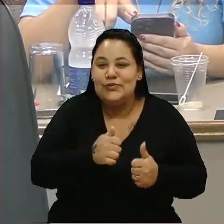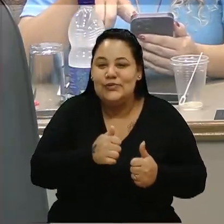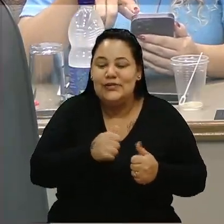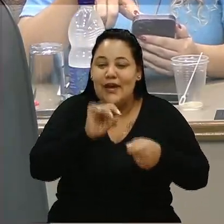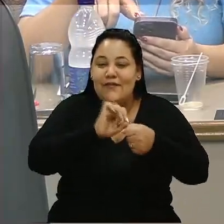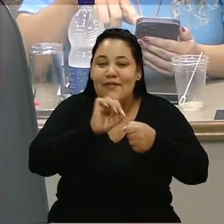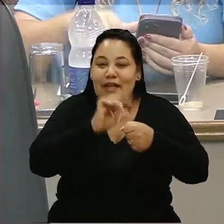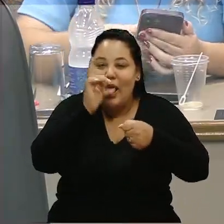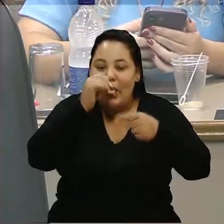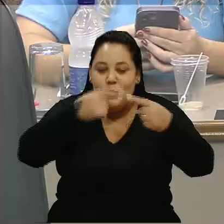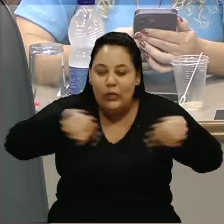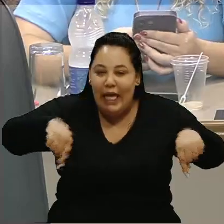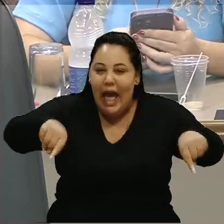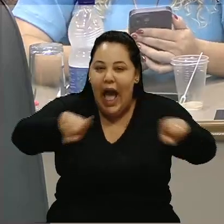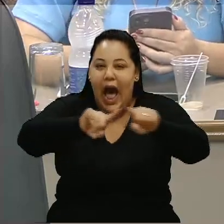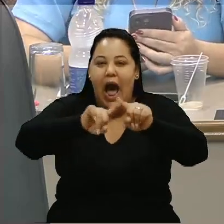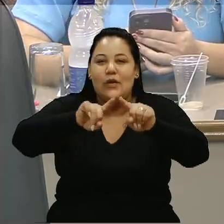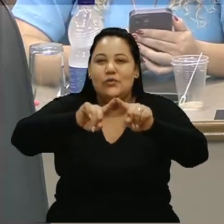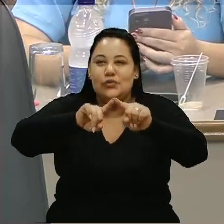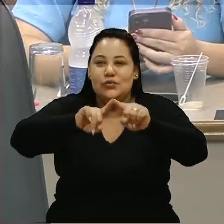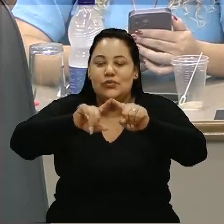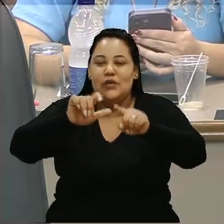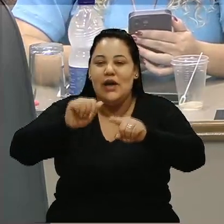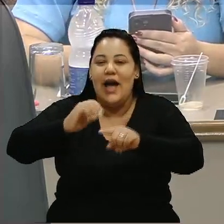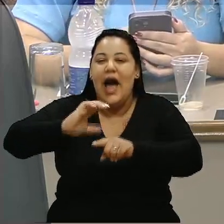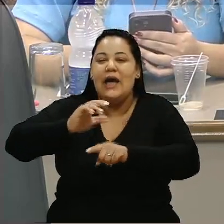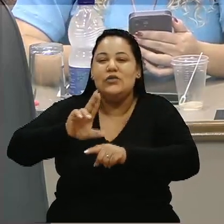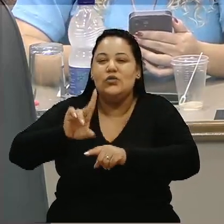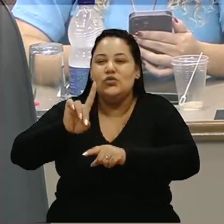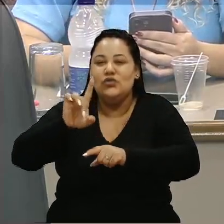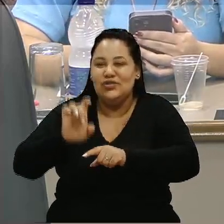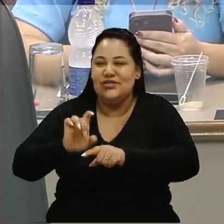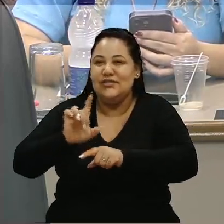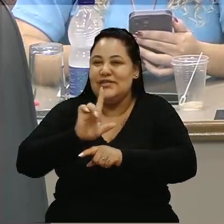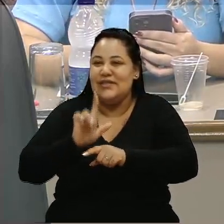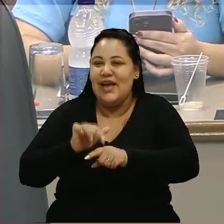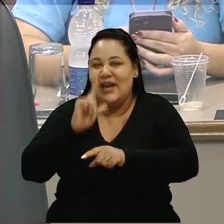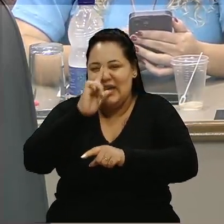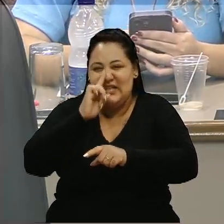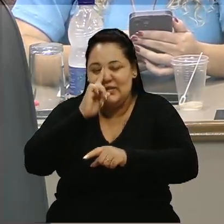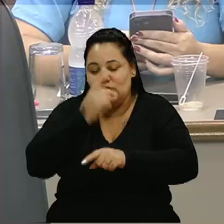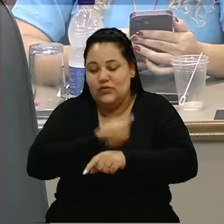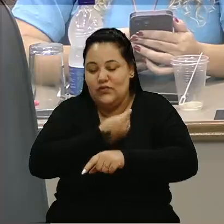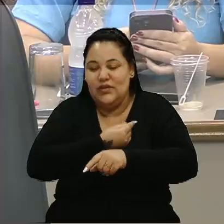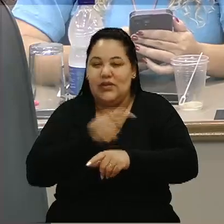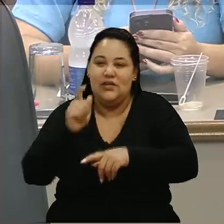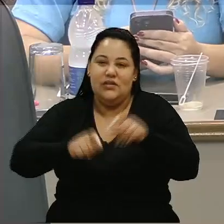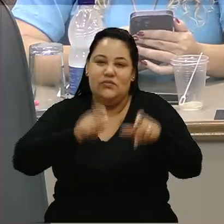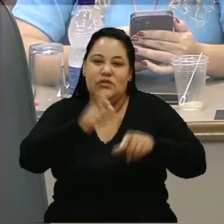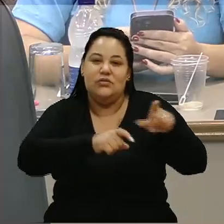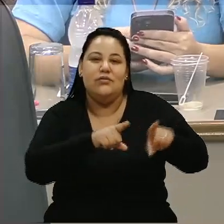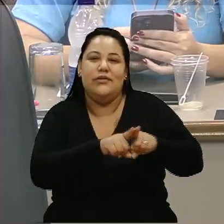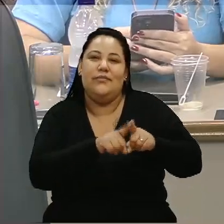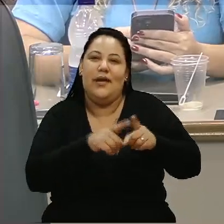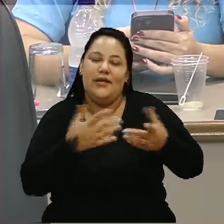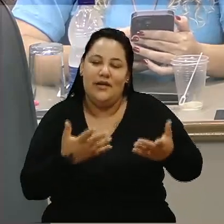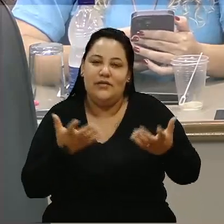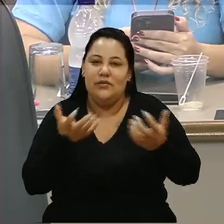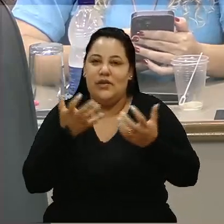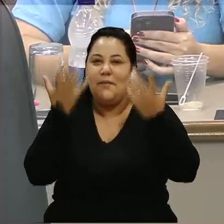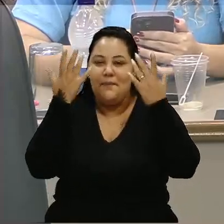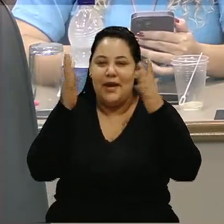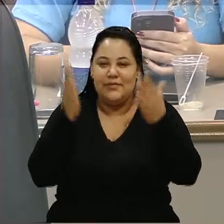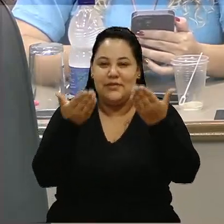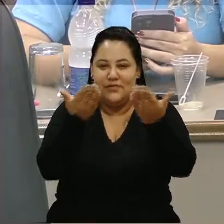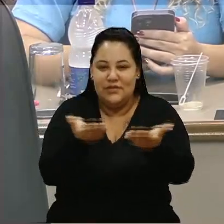rios, ou açudes, ou barragens, o qual não é a risco de vida às pessoas, inclusive. Né? Então, parabenizar o senhor